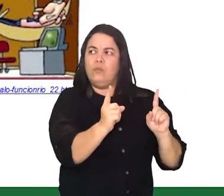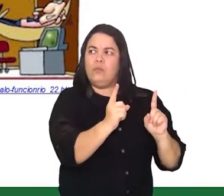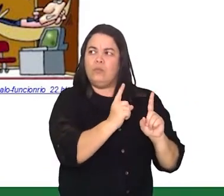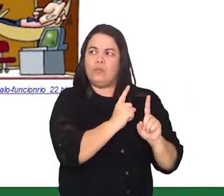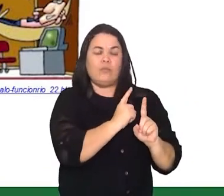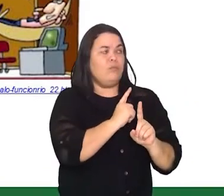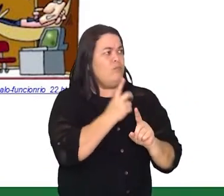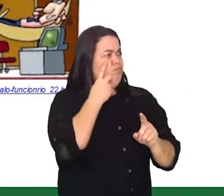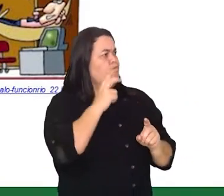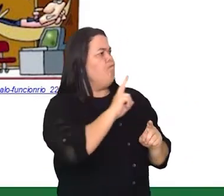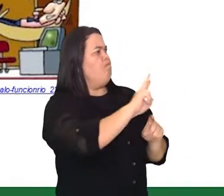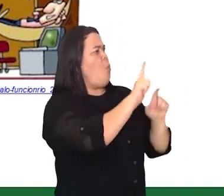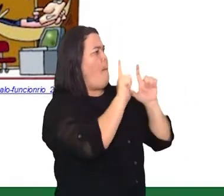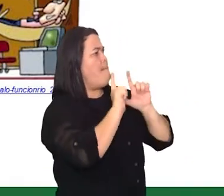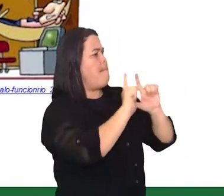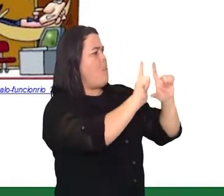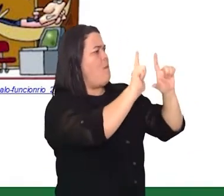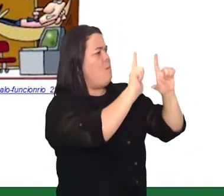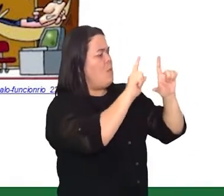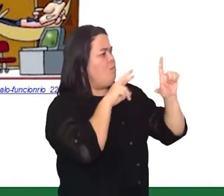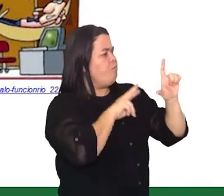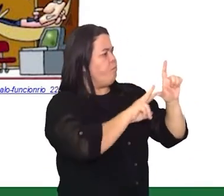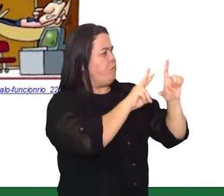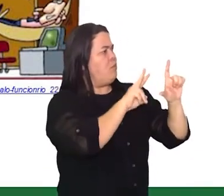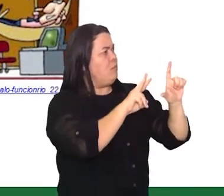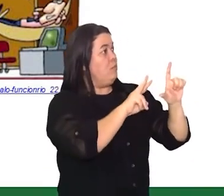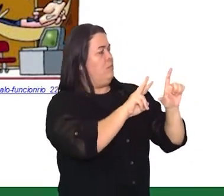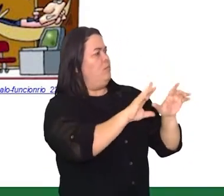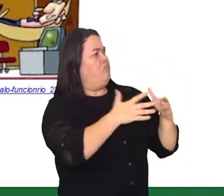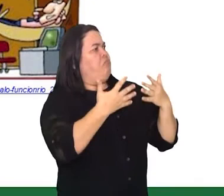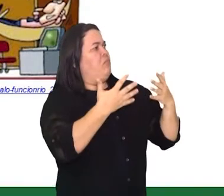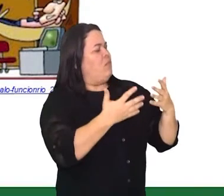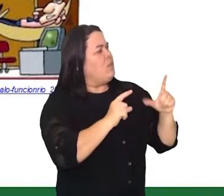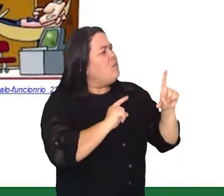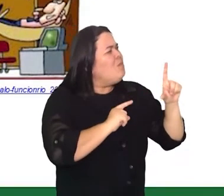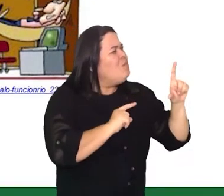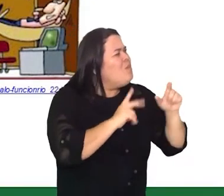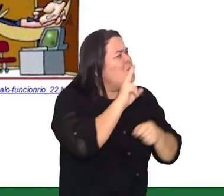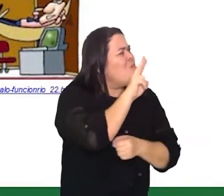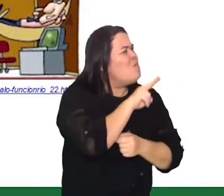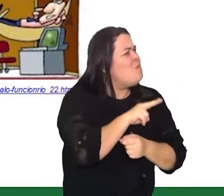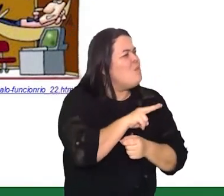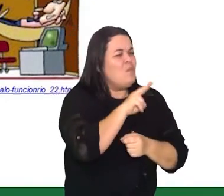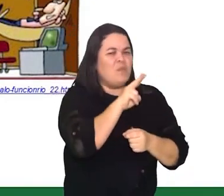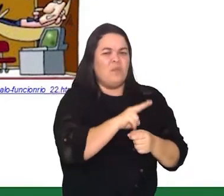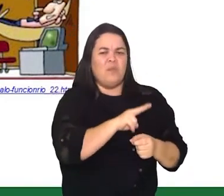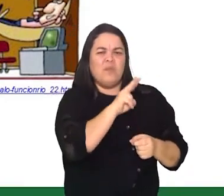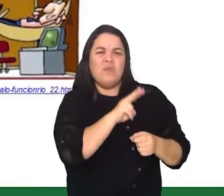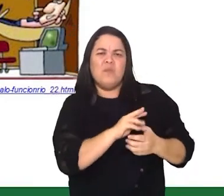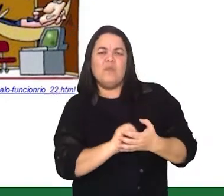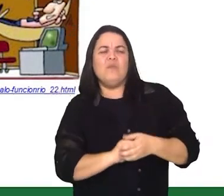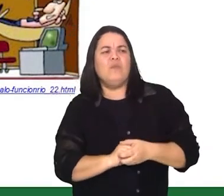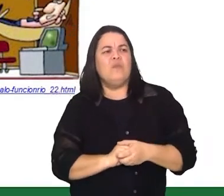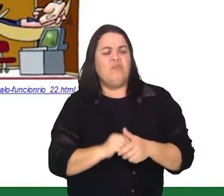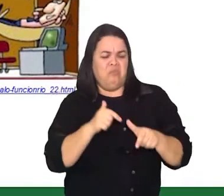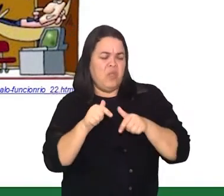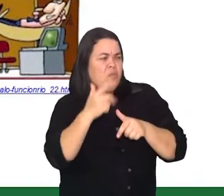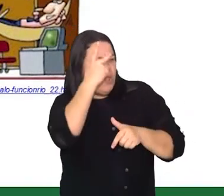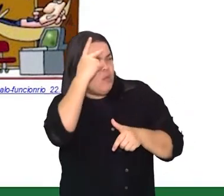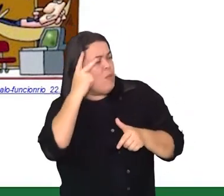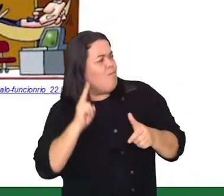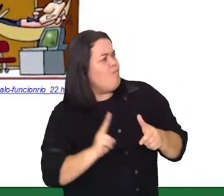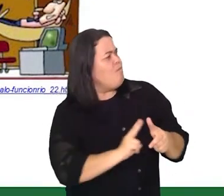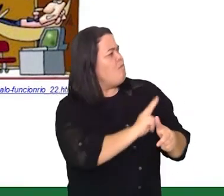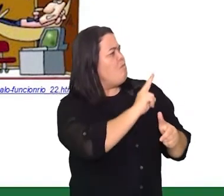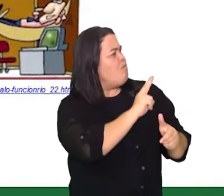um cartaz. E o cartaz chama a atenção, né? A atenção dos funcionários, a atenção das pessoas que ali trabalham